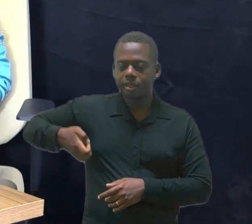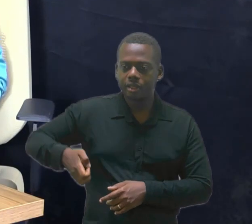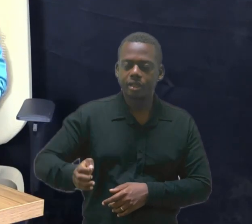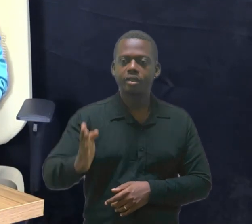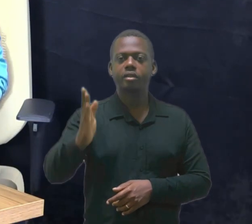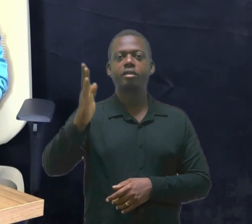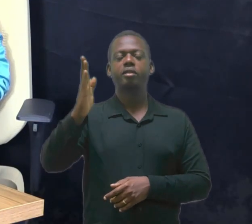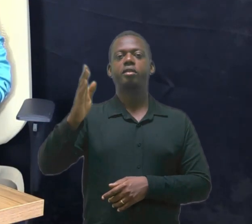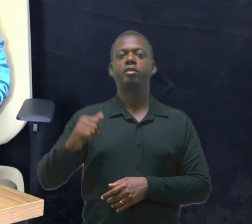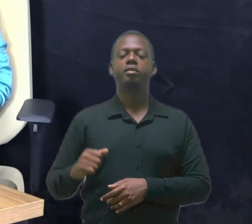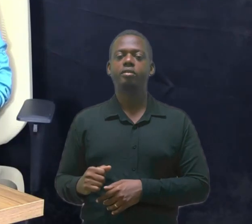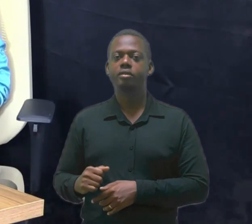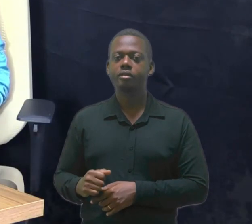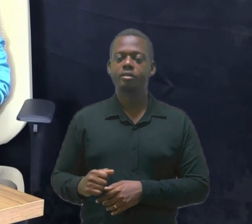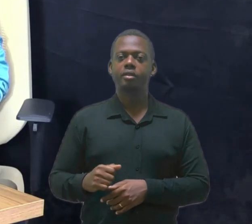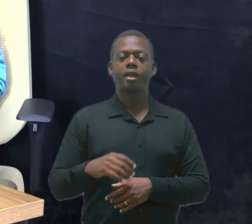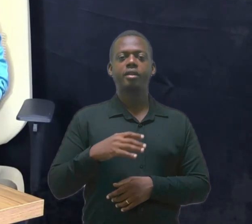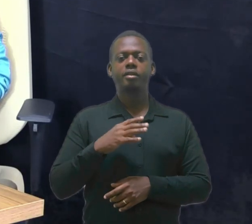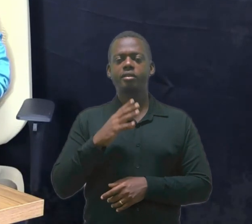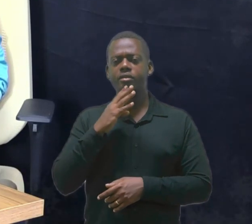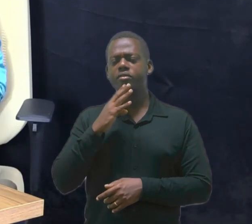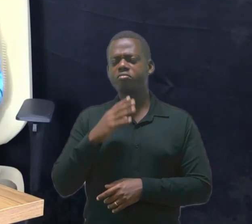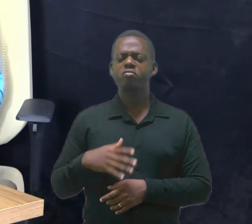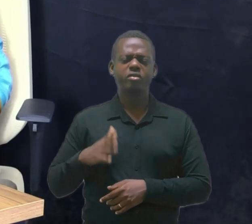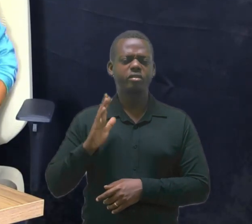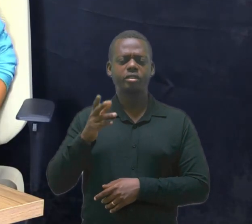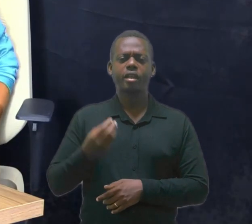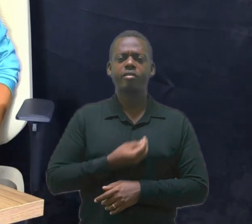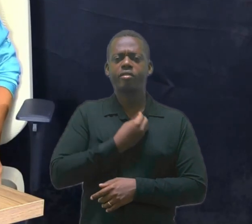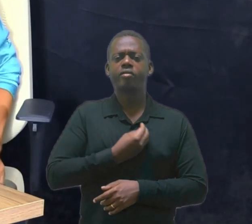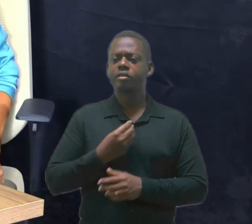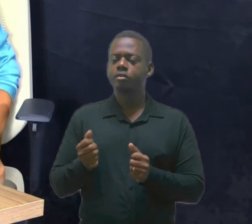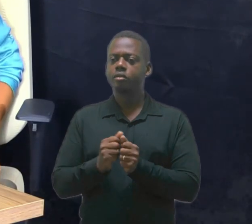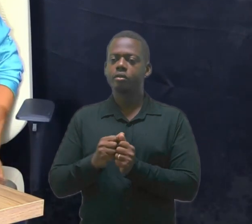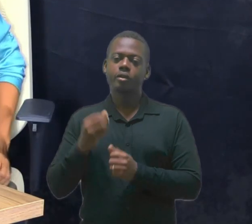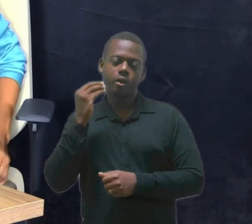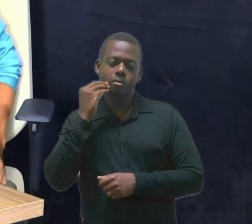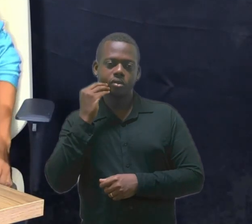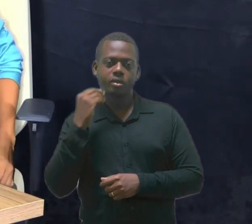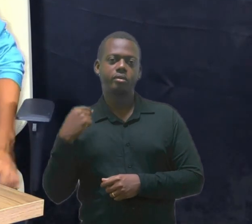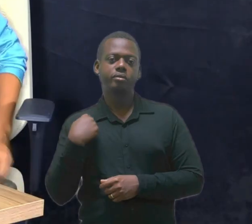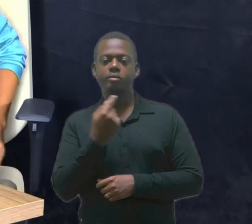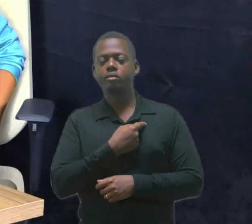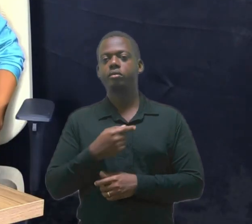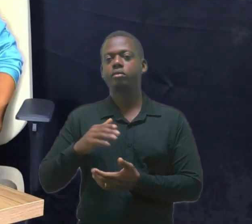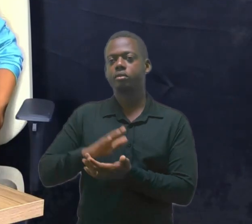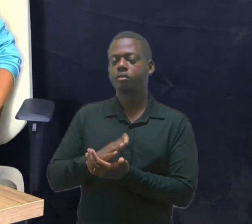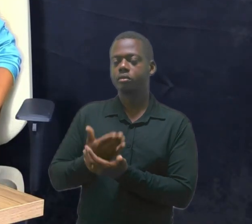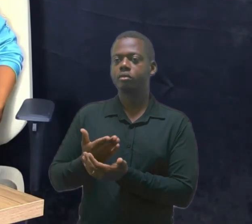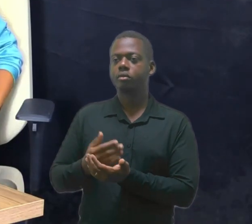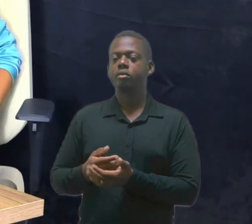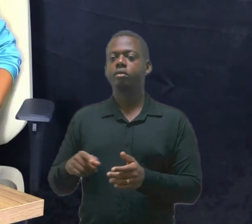Pitanguinha, né? Você já conhece, Candeias, né? Já tem a importância que é a vivência, né? Então, dá essa oportunidade aqui. Então,